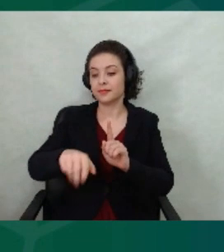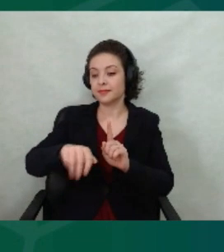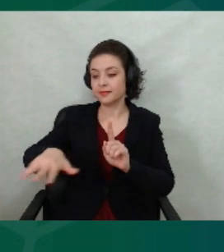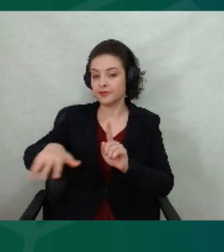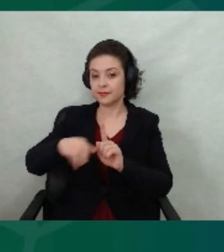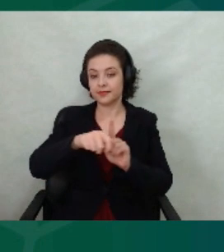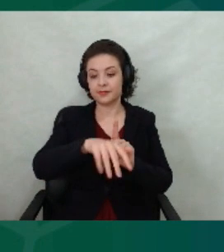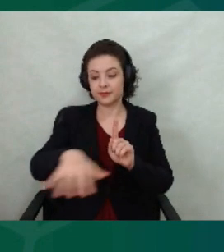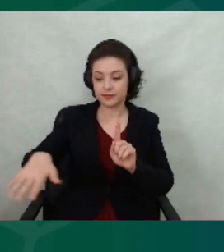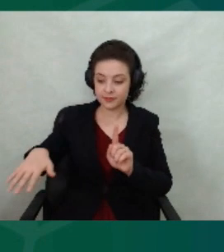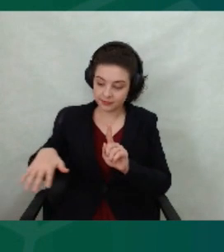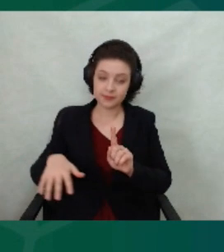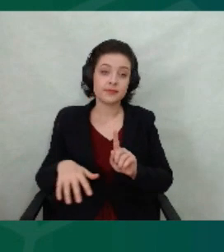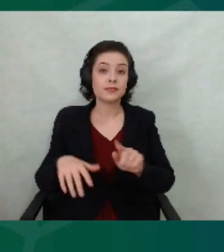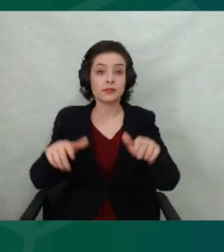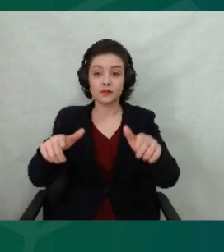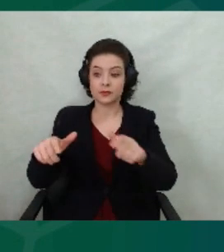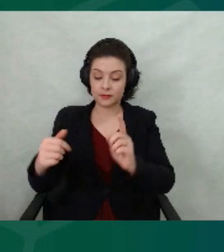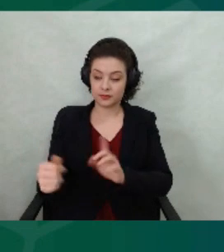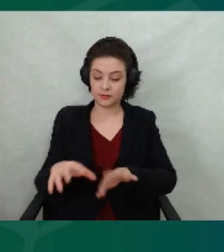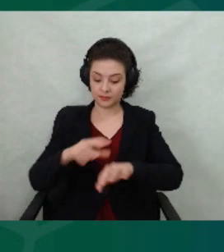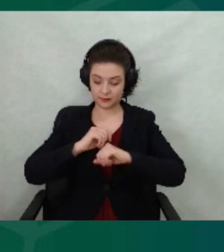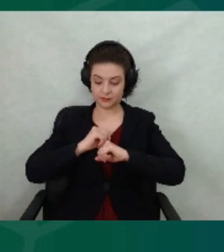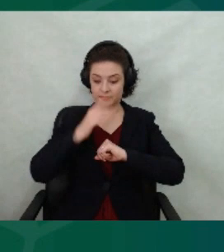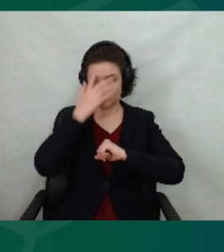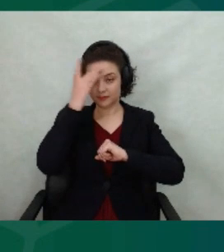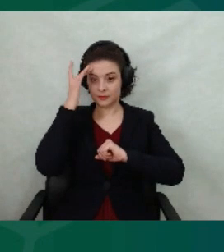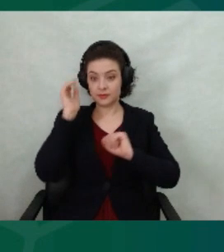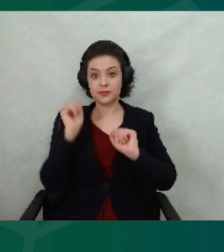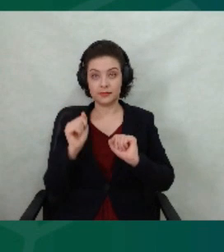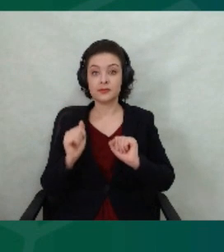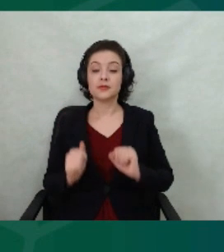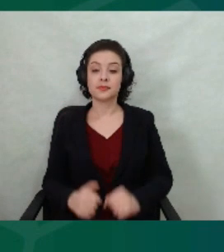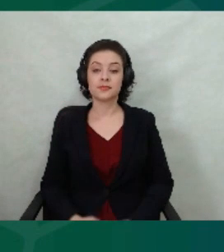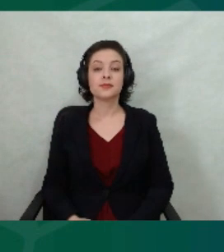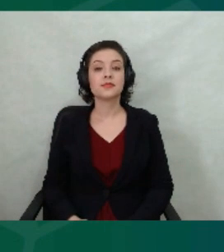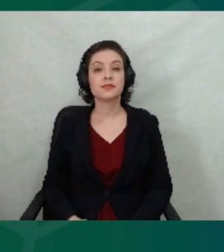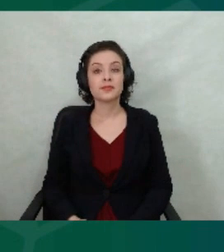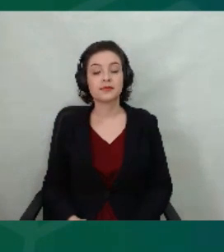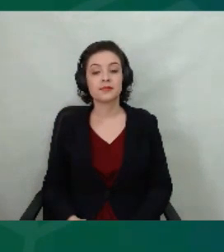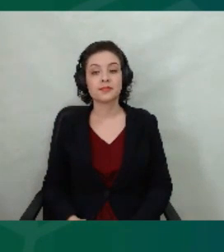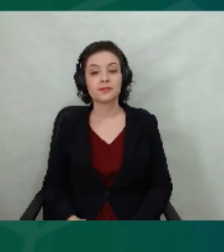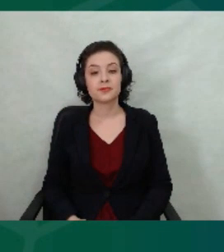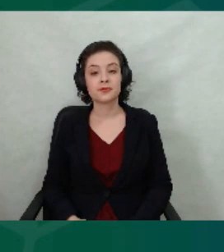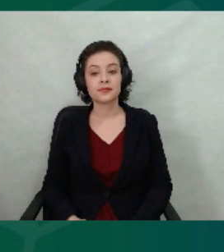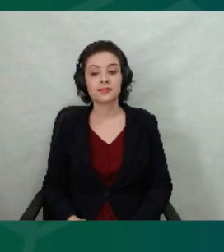pode transmitir tanto para o profissional de saúde como para o paciente. Pode passar para o próximo, por